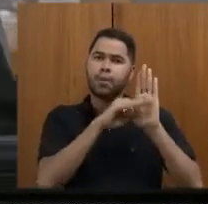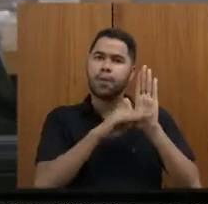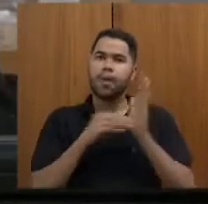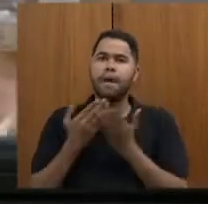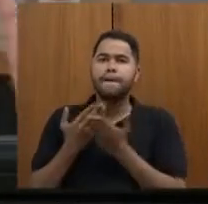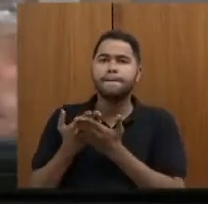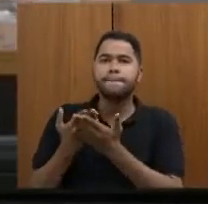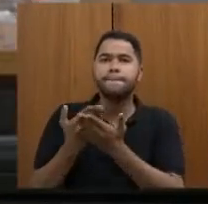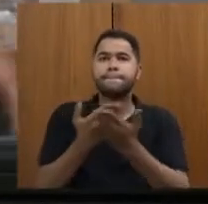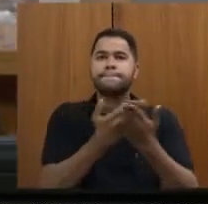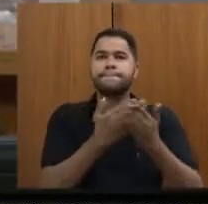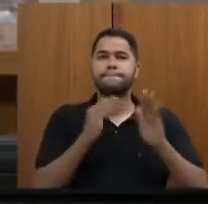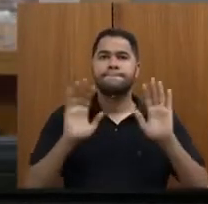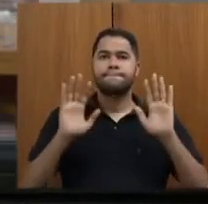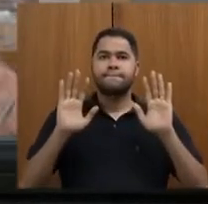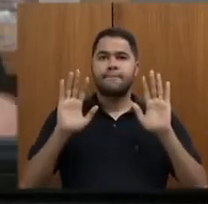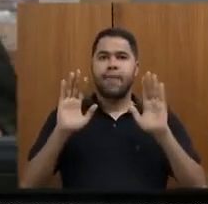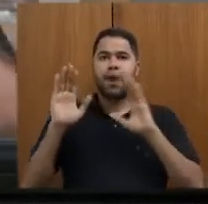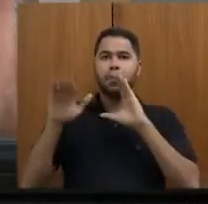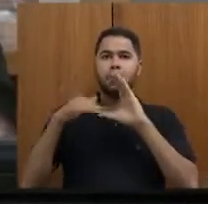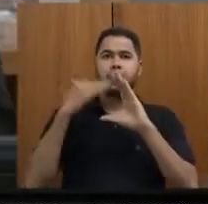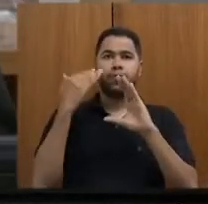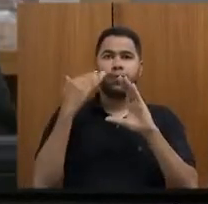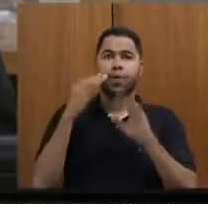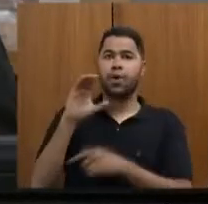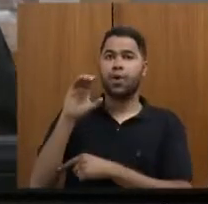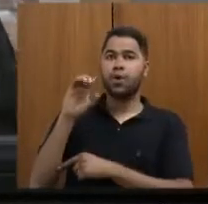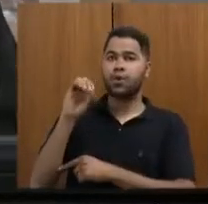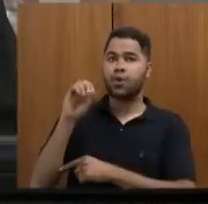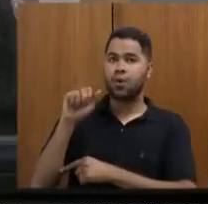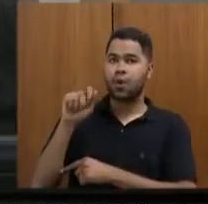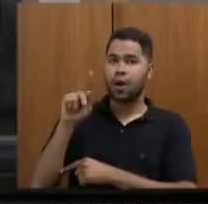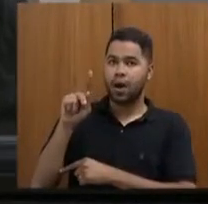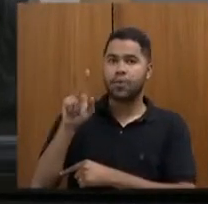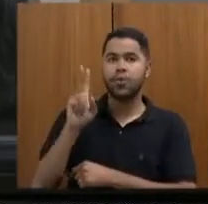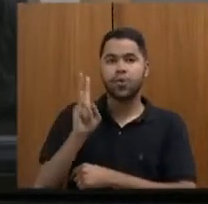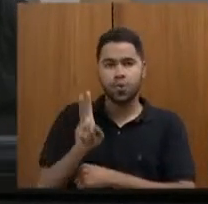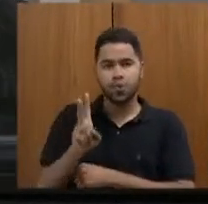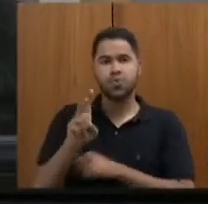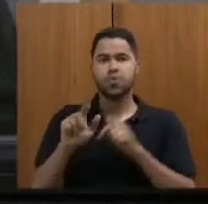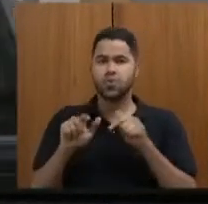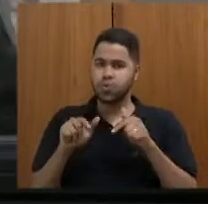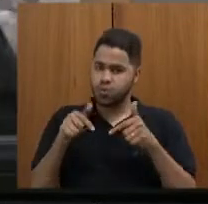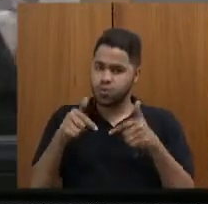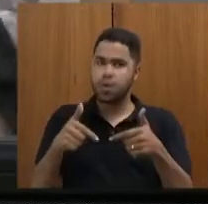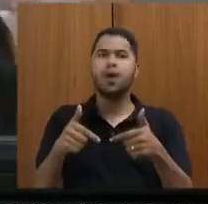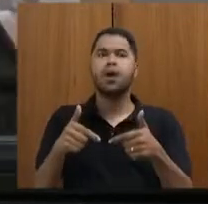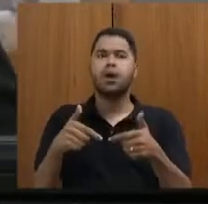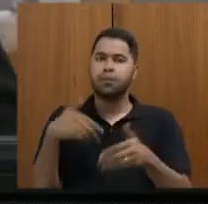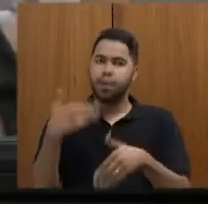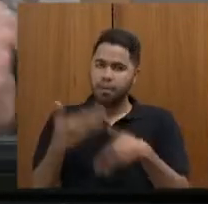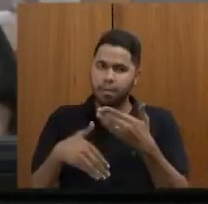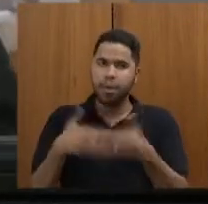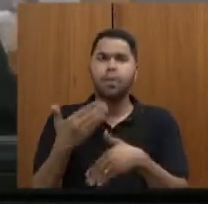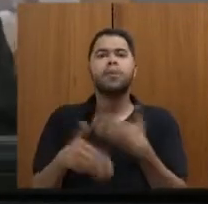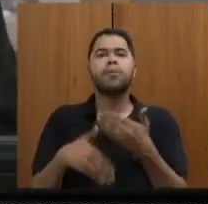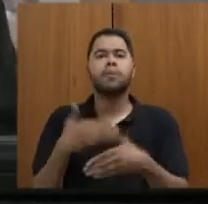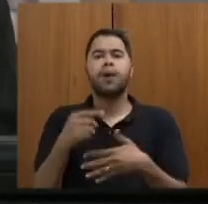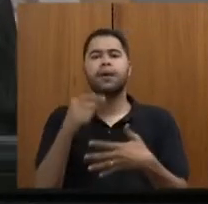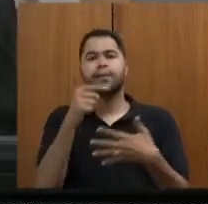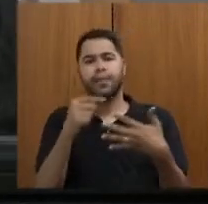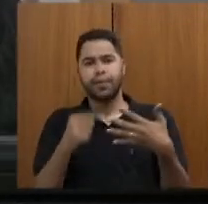estudos, mas nada encaminhado. Tanto que a COAB continua atuando a todo vapor com a